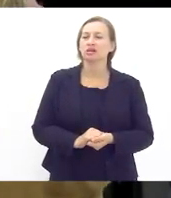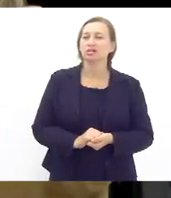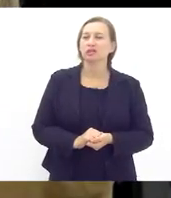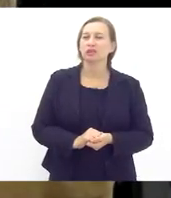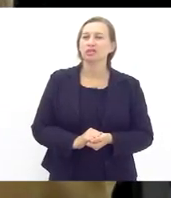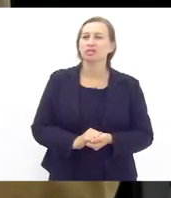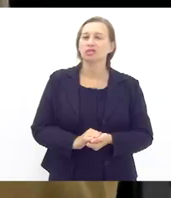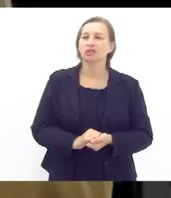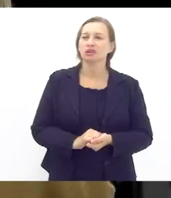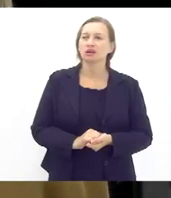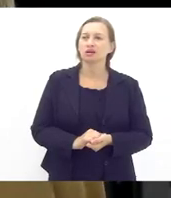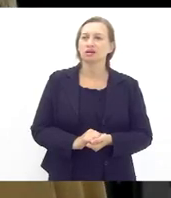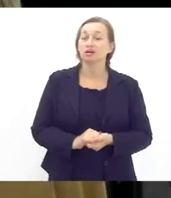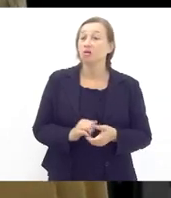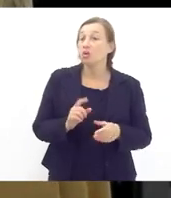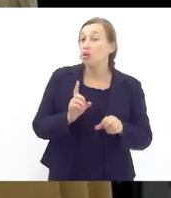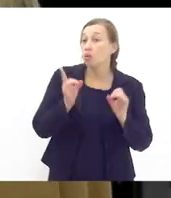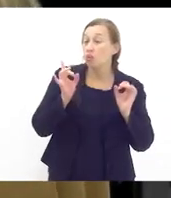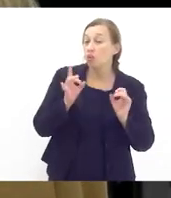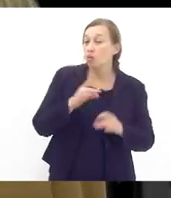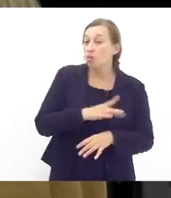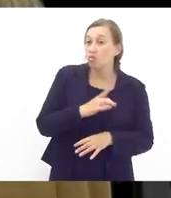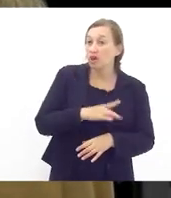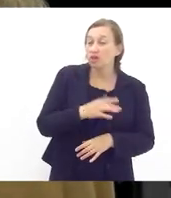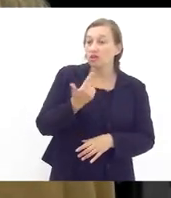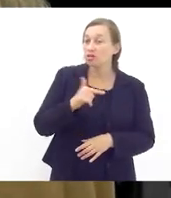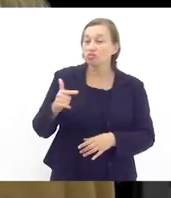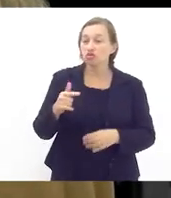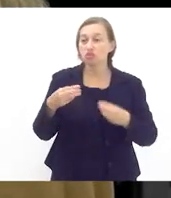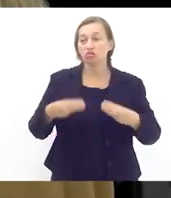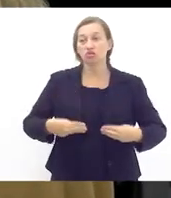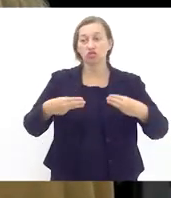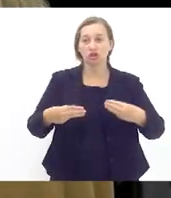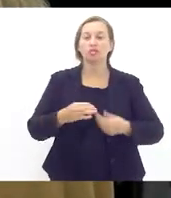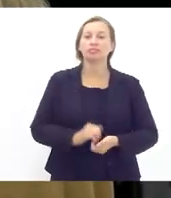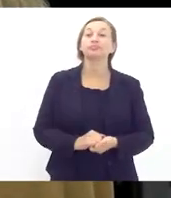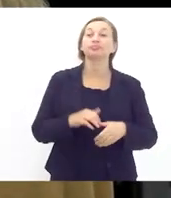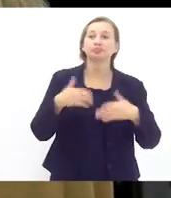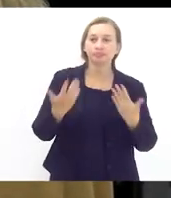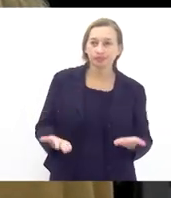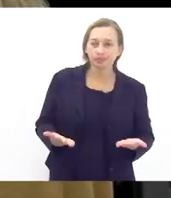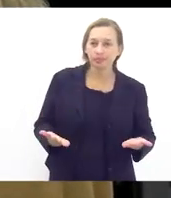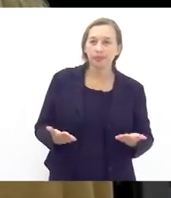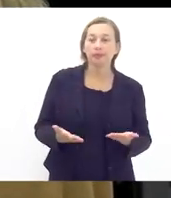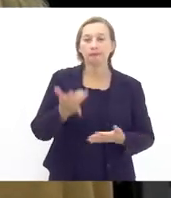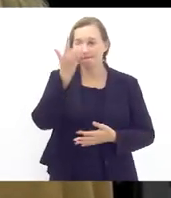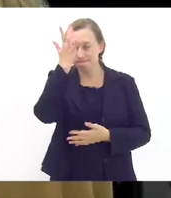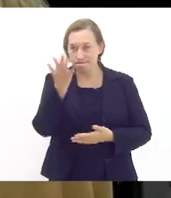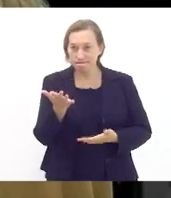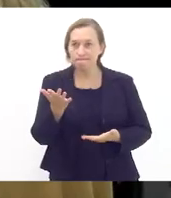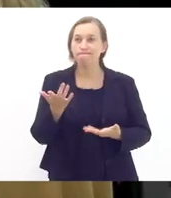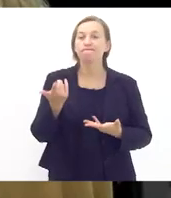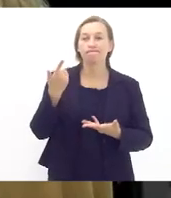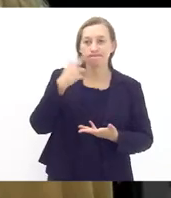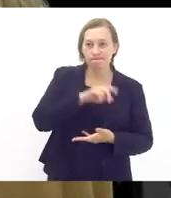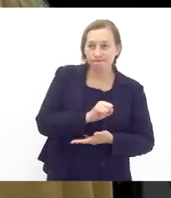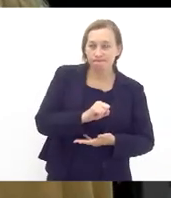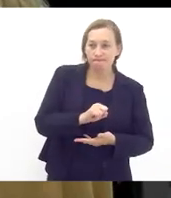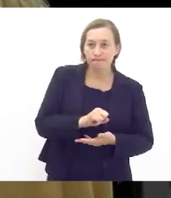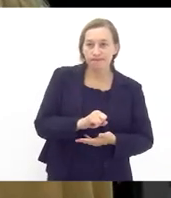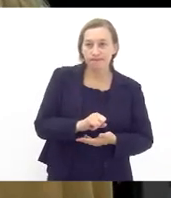ainda muito amedrontados e não tínhamos do lado do ministério Então vai ser mais fácil a gente vai conseguir